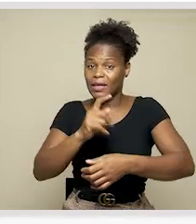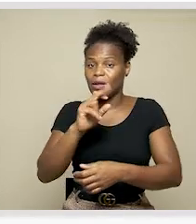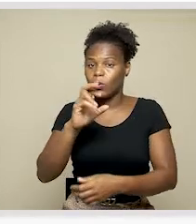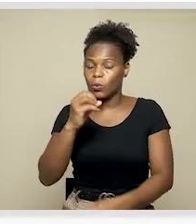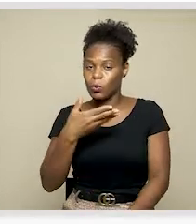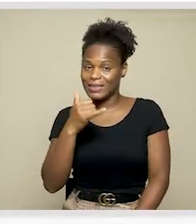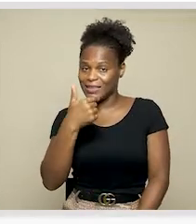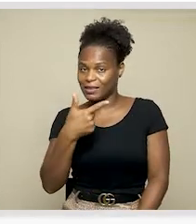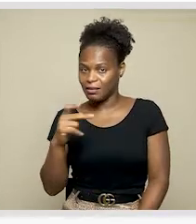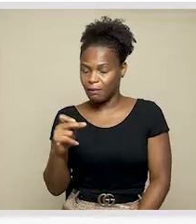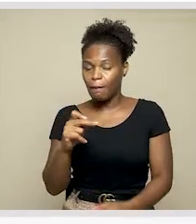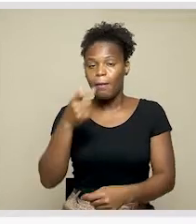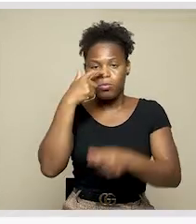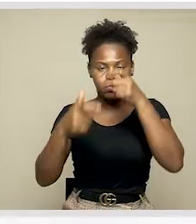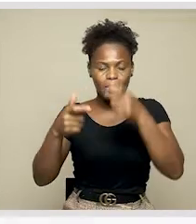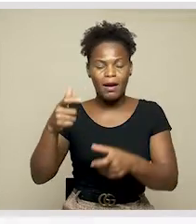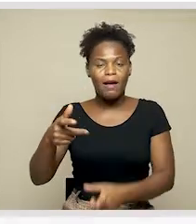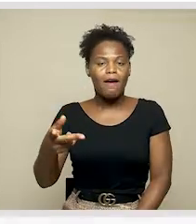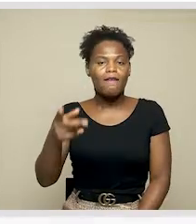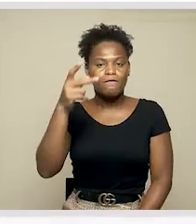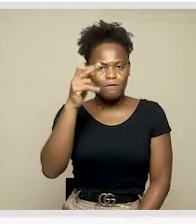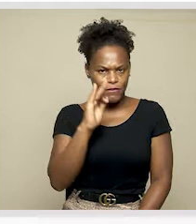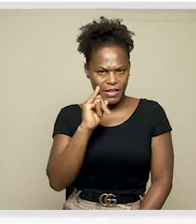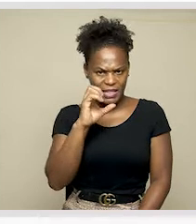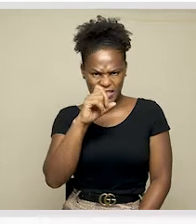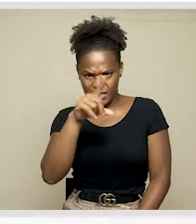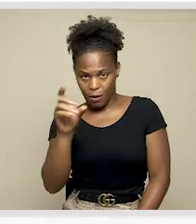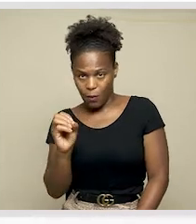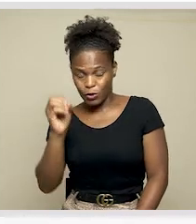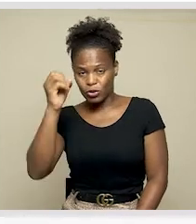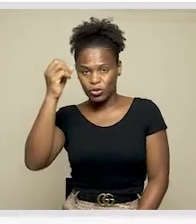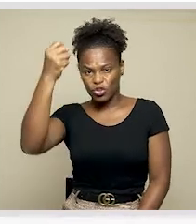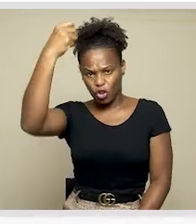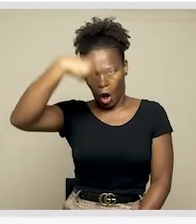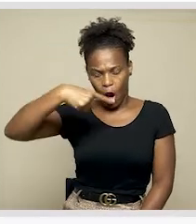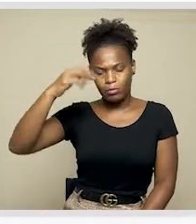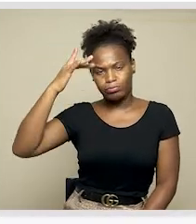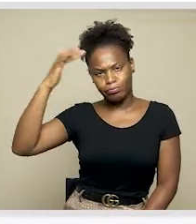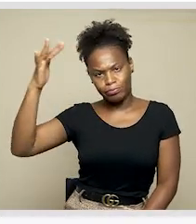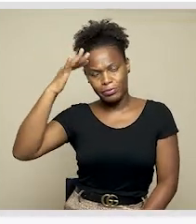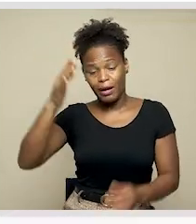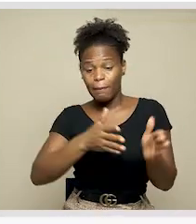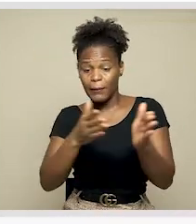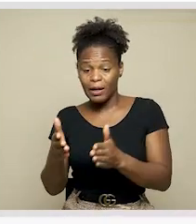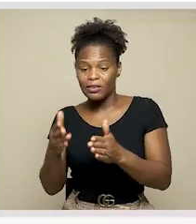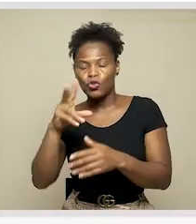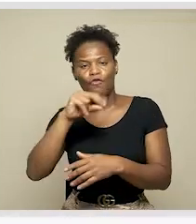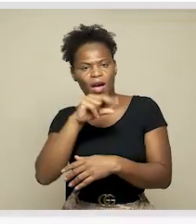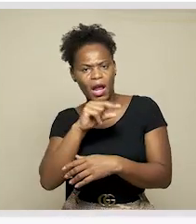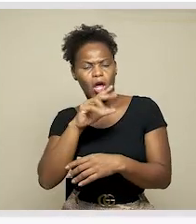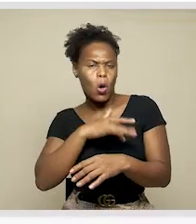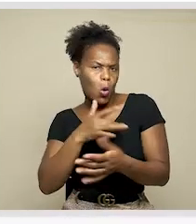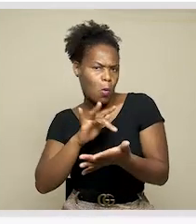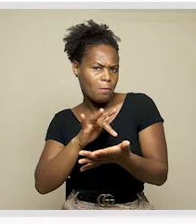popular, ficção, contos literários e populares, excertos de novelas e romances, ensaios